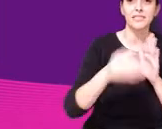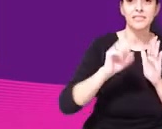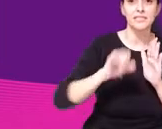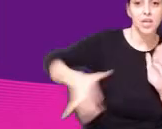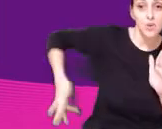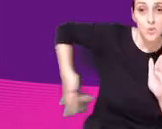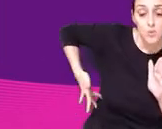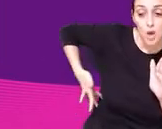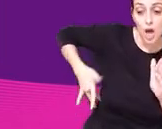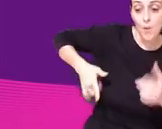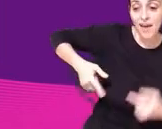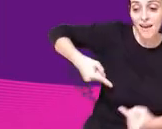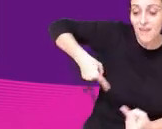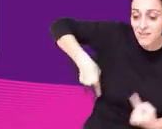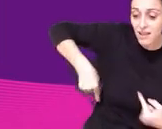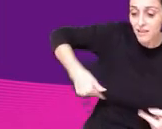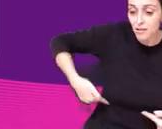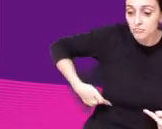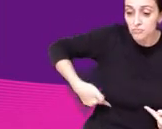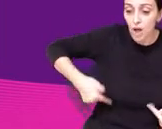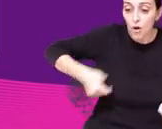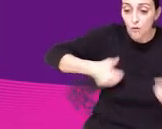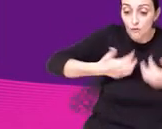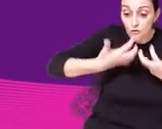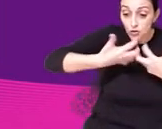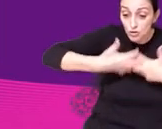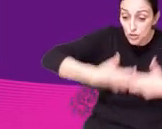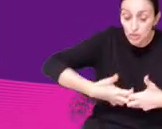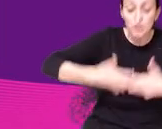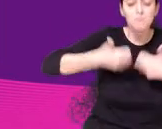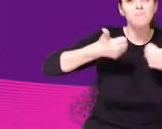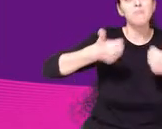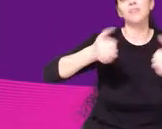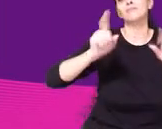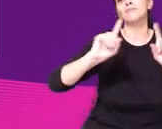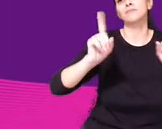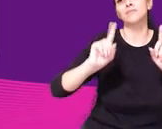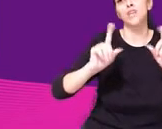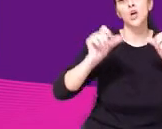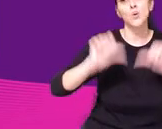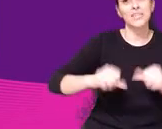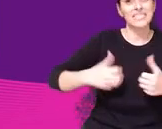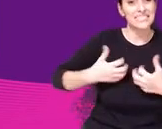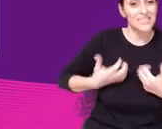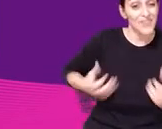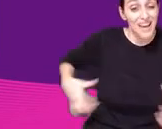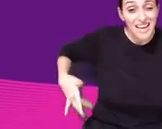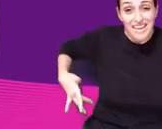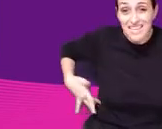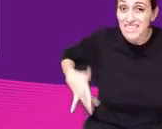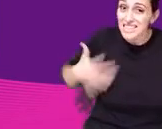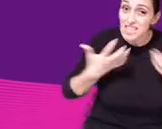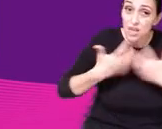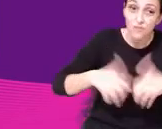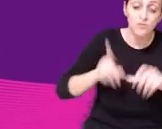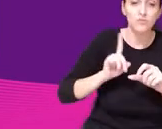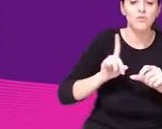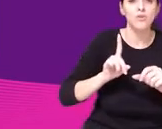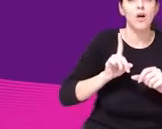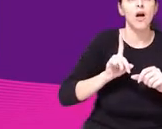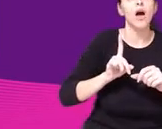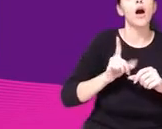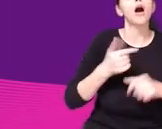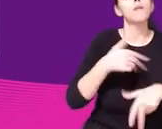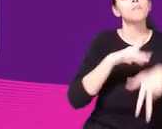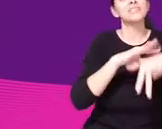ruim, o prognóstico é ruim. Mas quando a função renal piora, aí sim o paciente evolui muito,